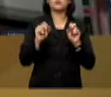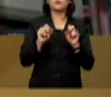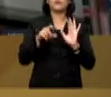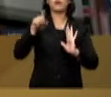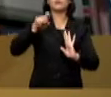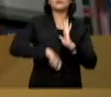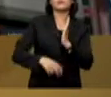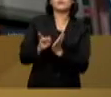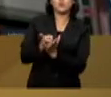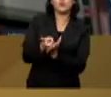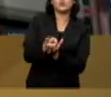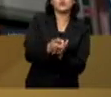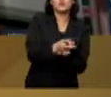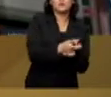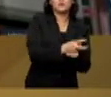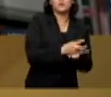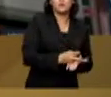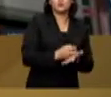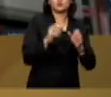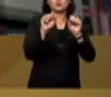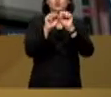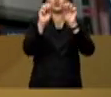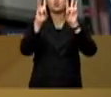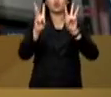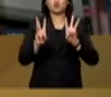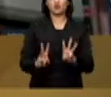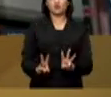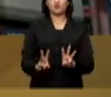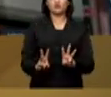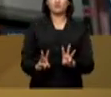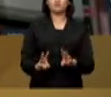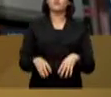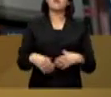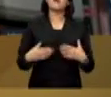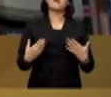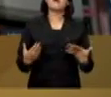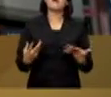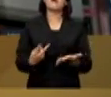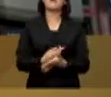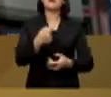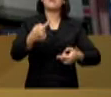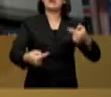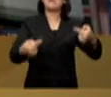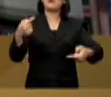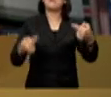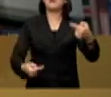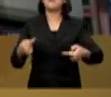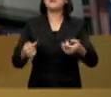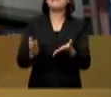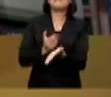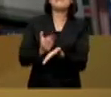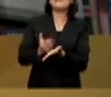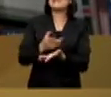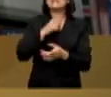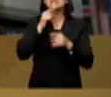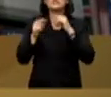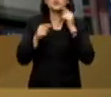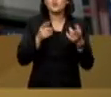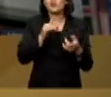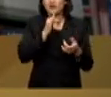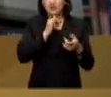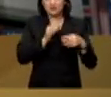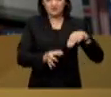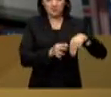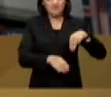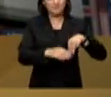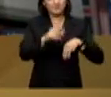exatamente incidente sobre os softwares. Nos debates surgiram dúvidas. O ministro Ricardo